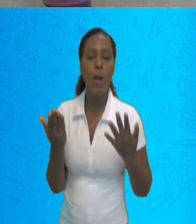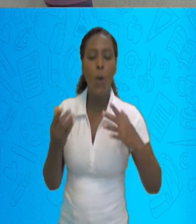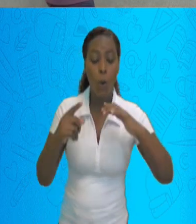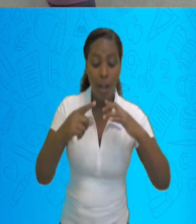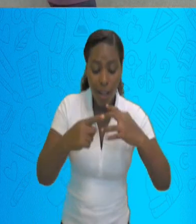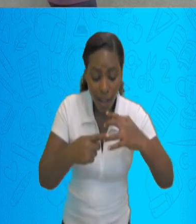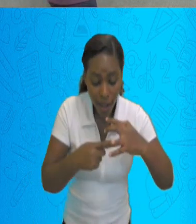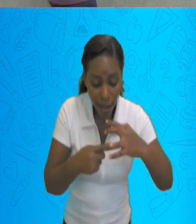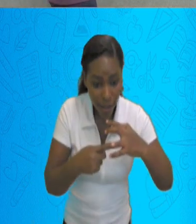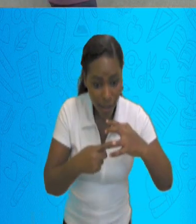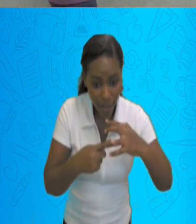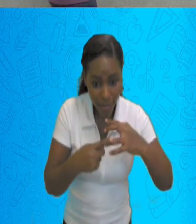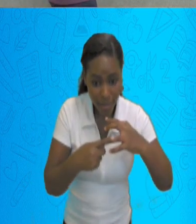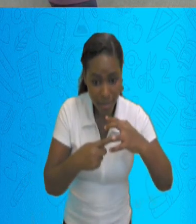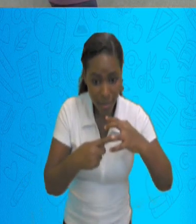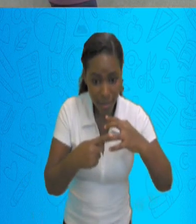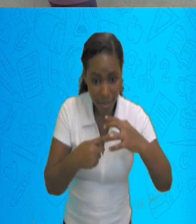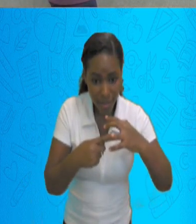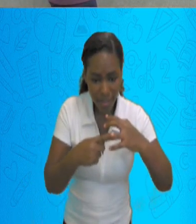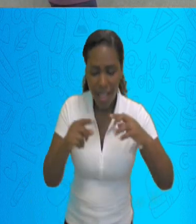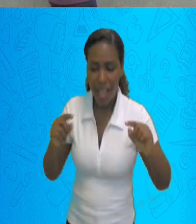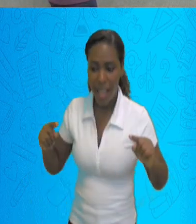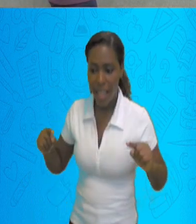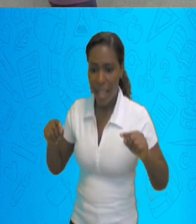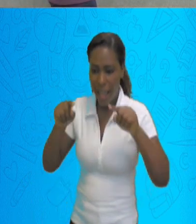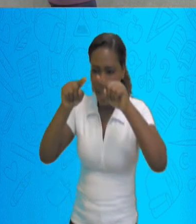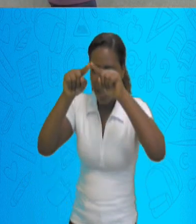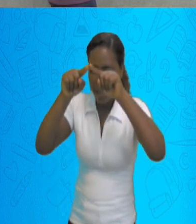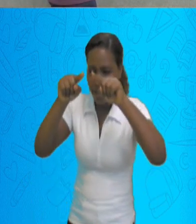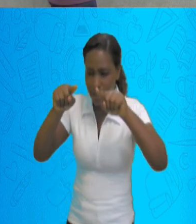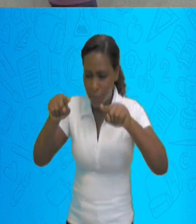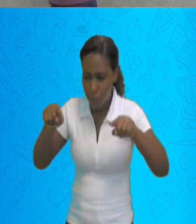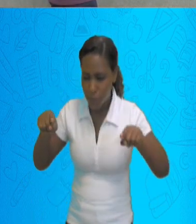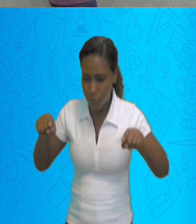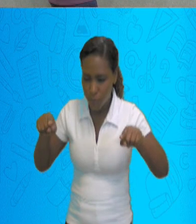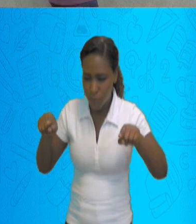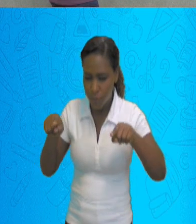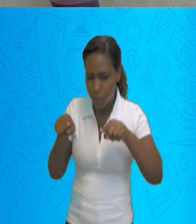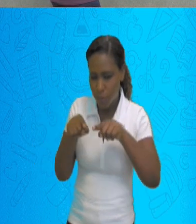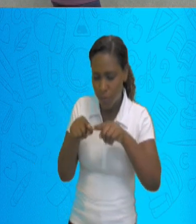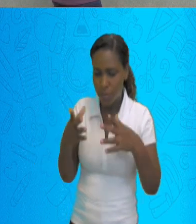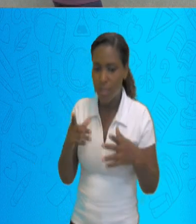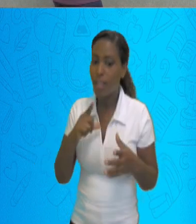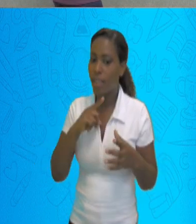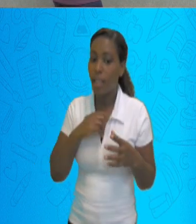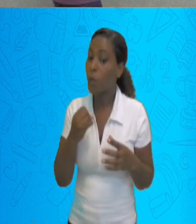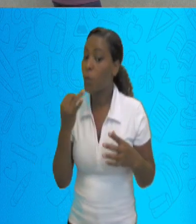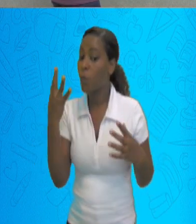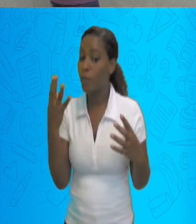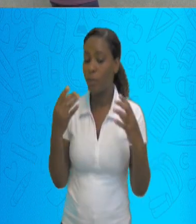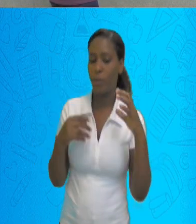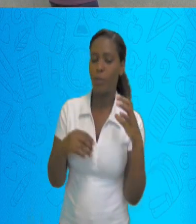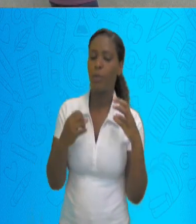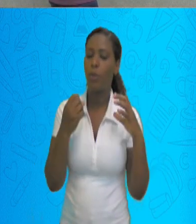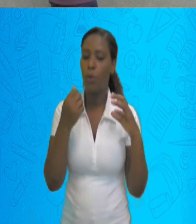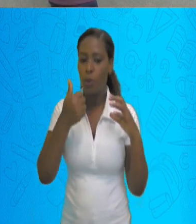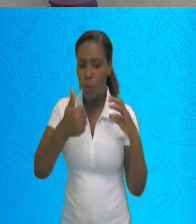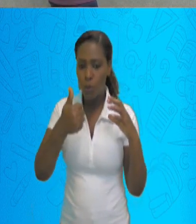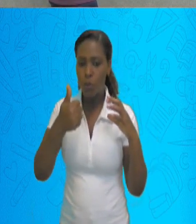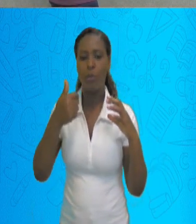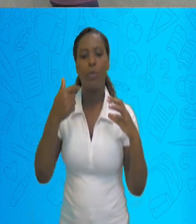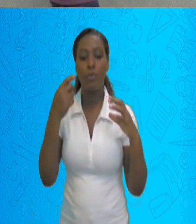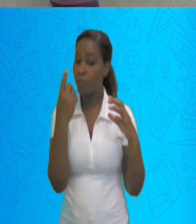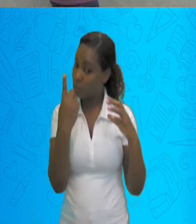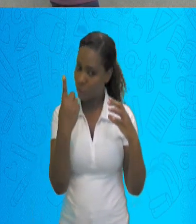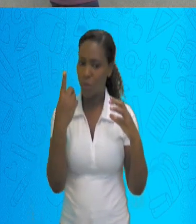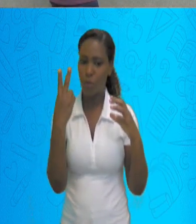seria os segmentos de retas. Temos 1, 2, 3, 4,